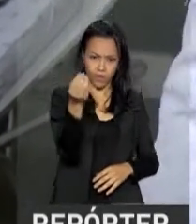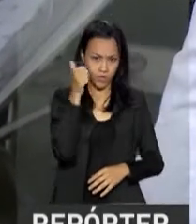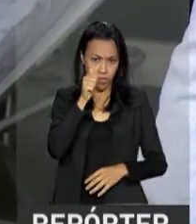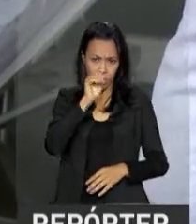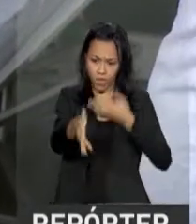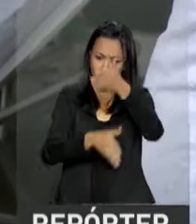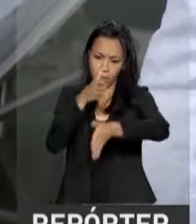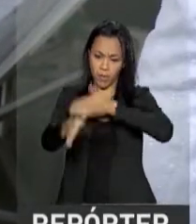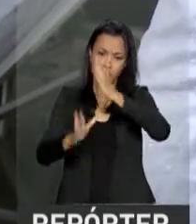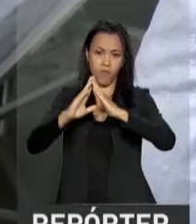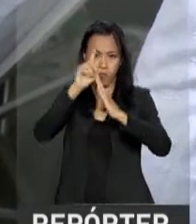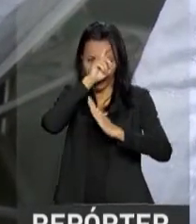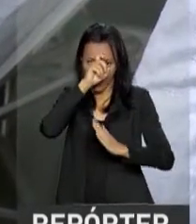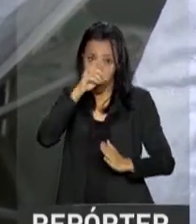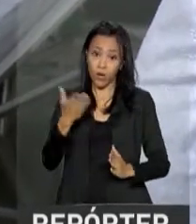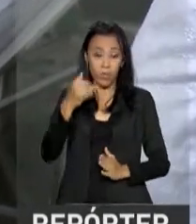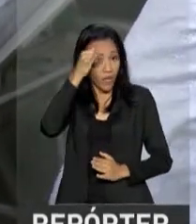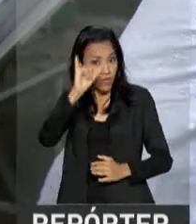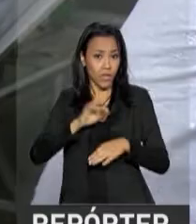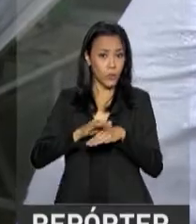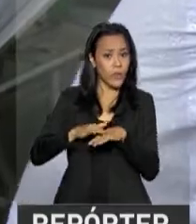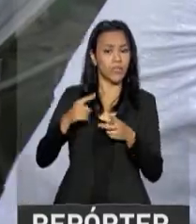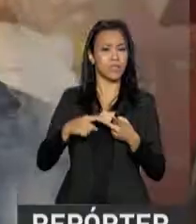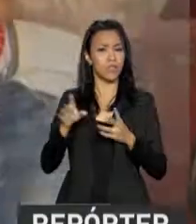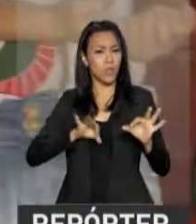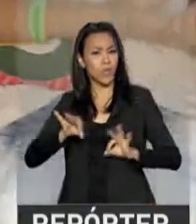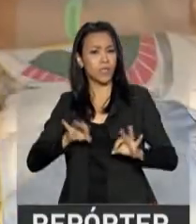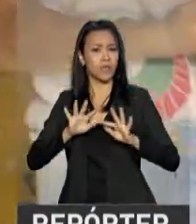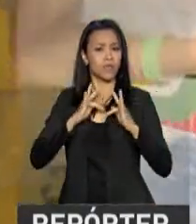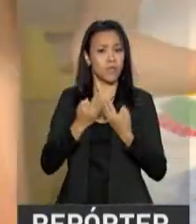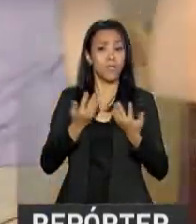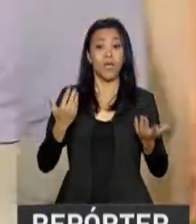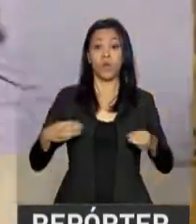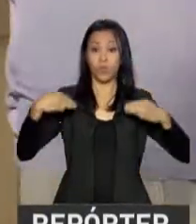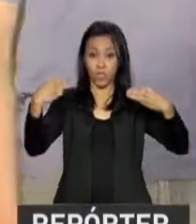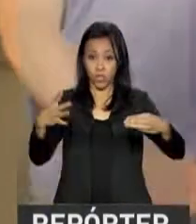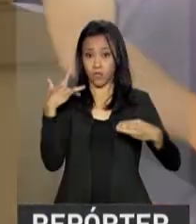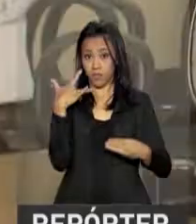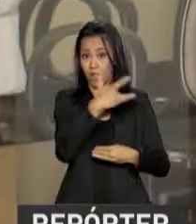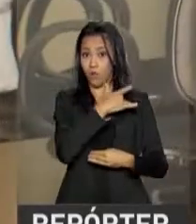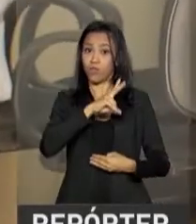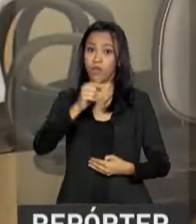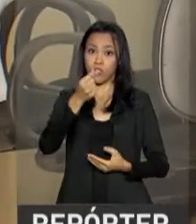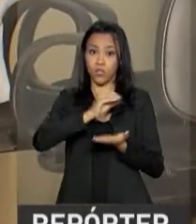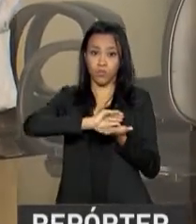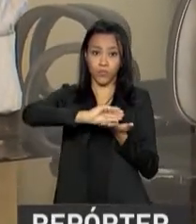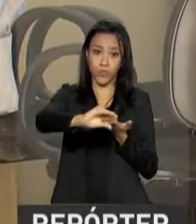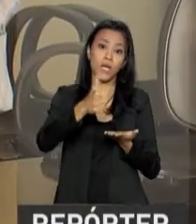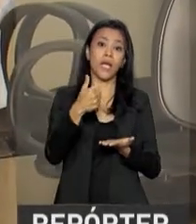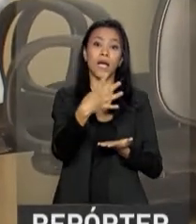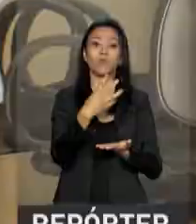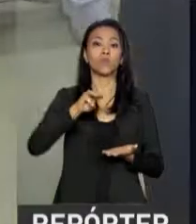assistência de saúde prevenção de doenças e planejamento familiar o ministério vai liberar 14 milhões de reais para